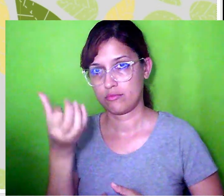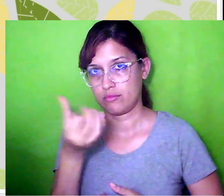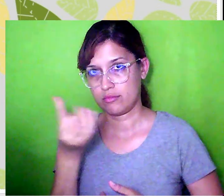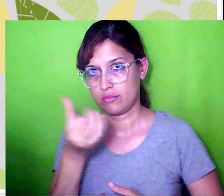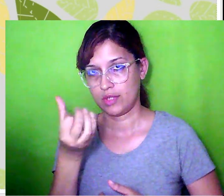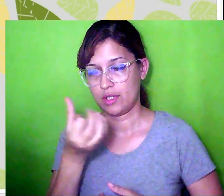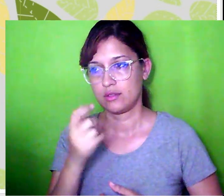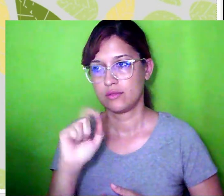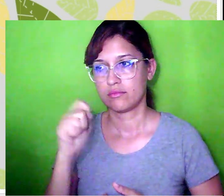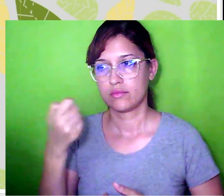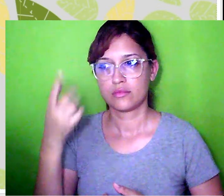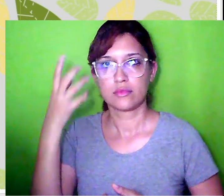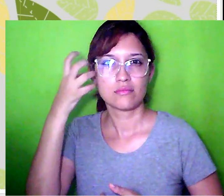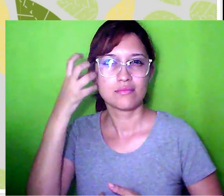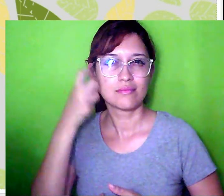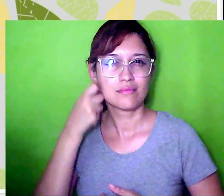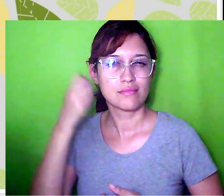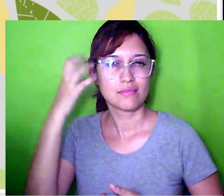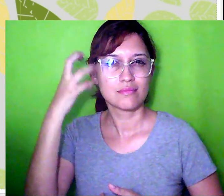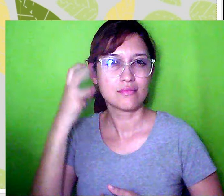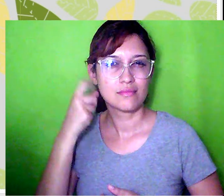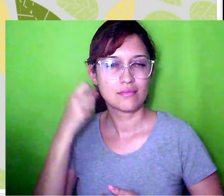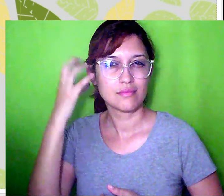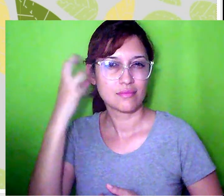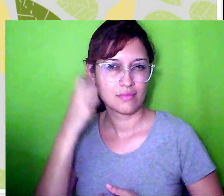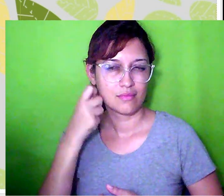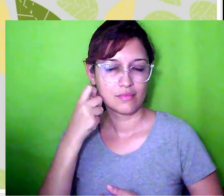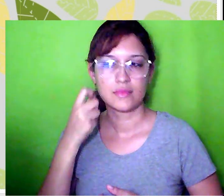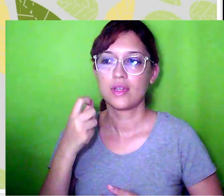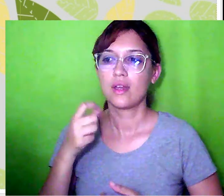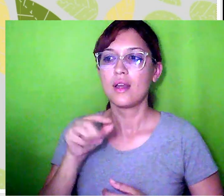O sinal do rei Dom João VI é esse.